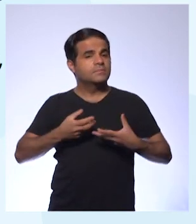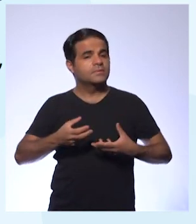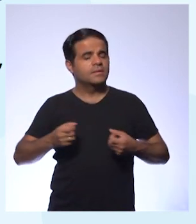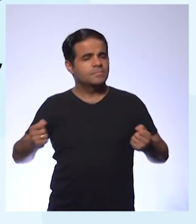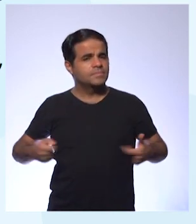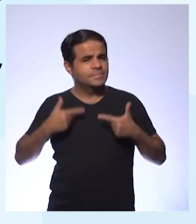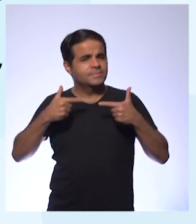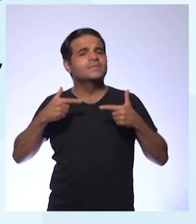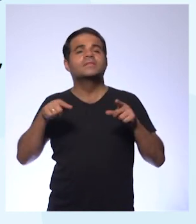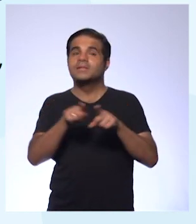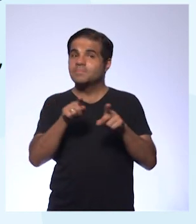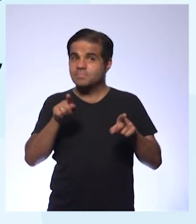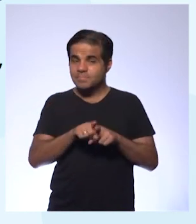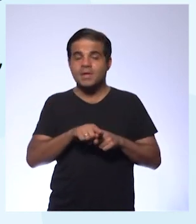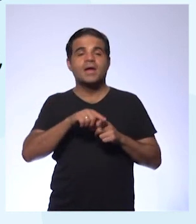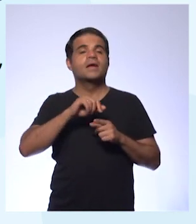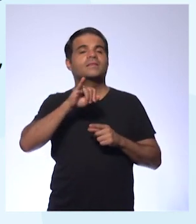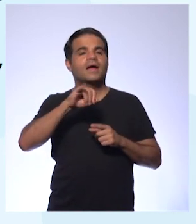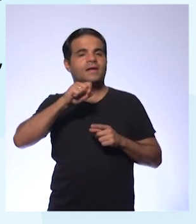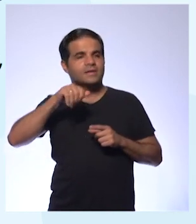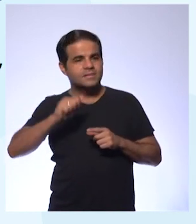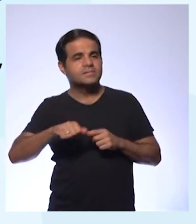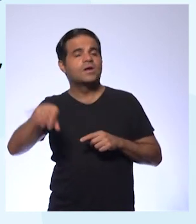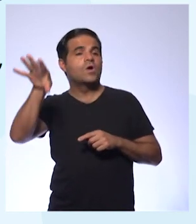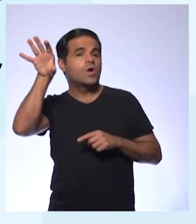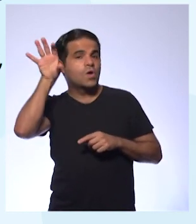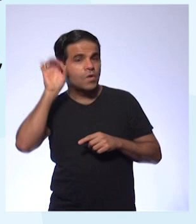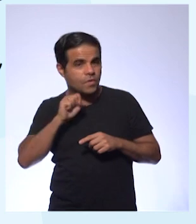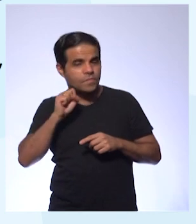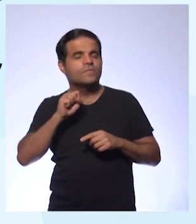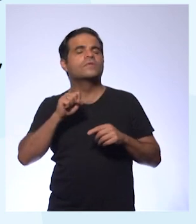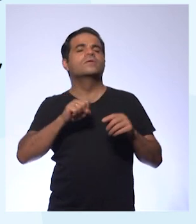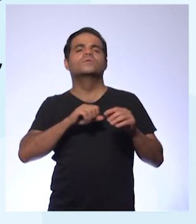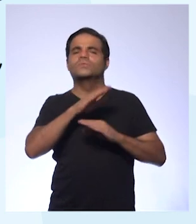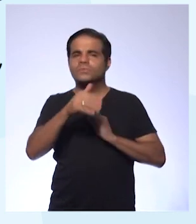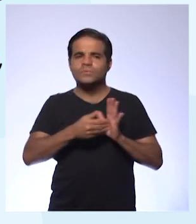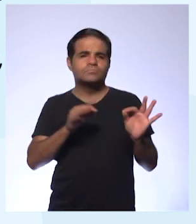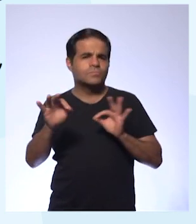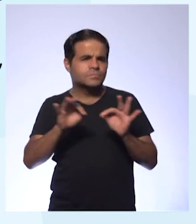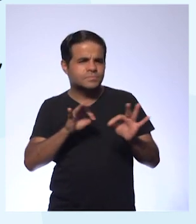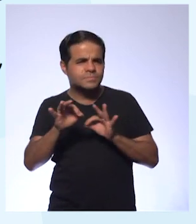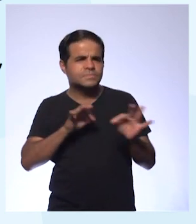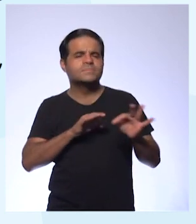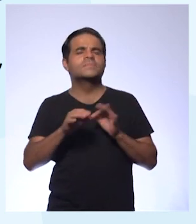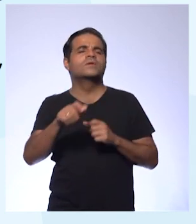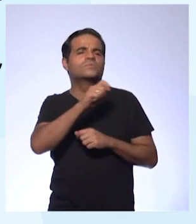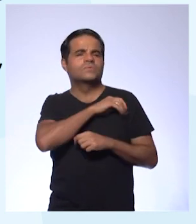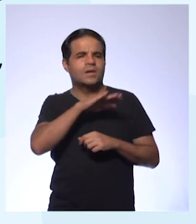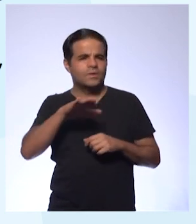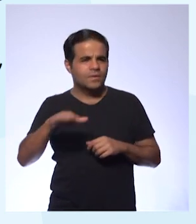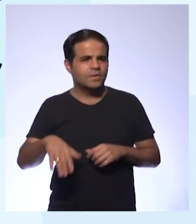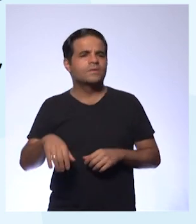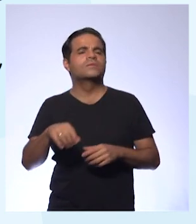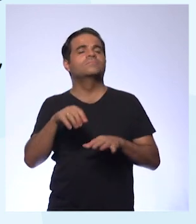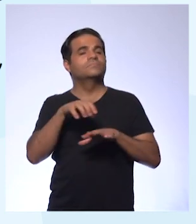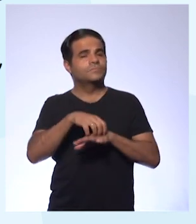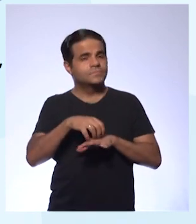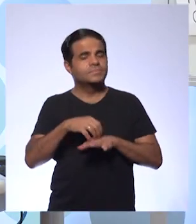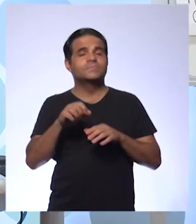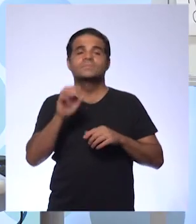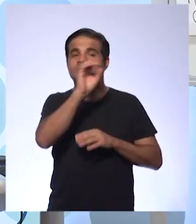um videocast e ouvimos um podcast, ambos produções de alunos do Centro de Mídias da Educação de São